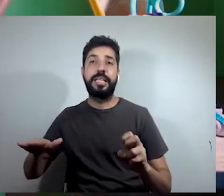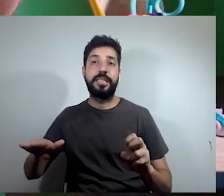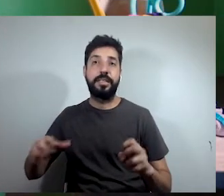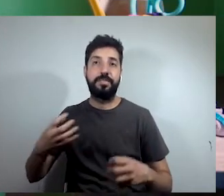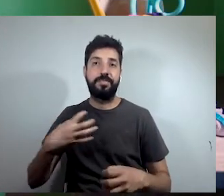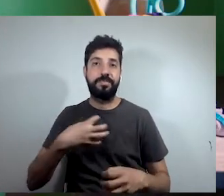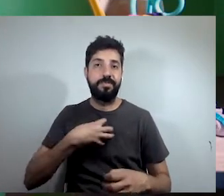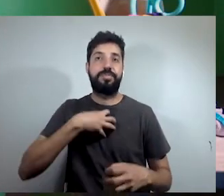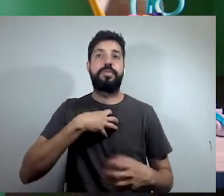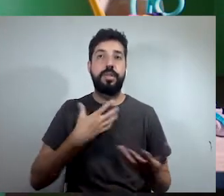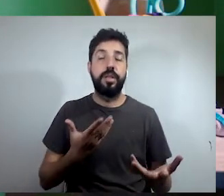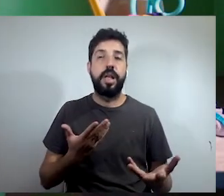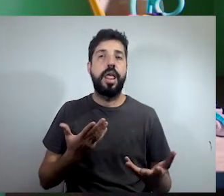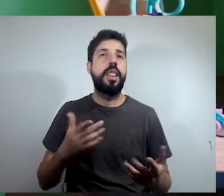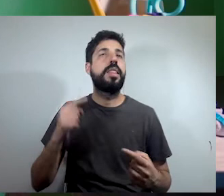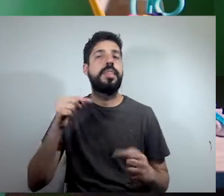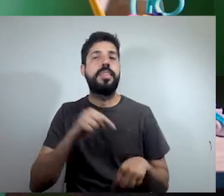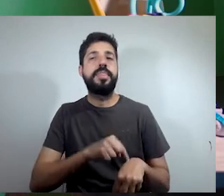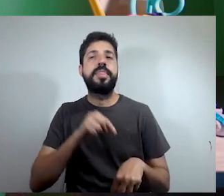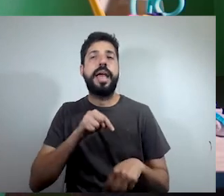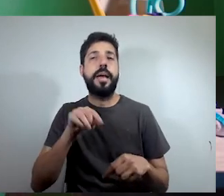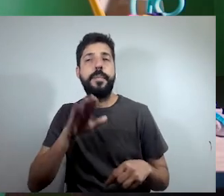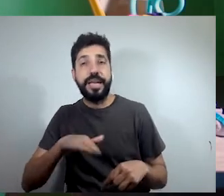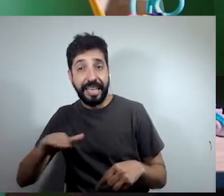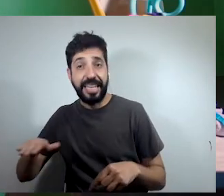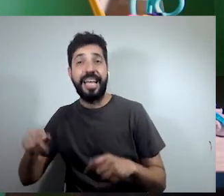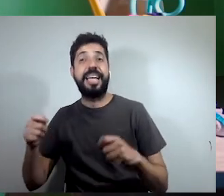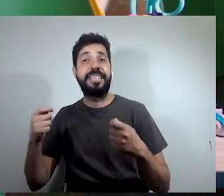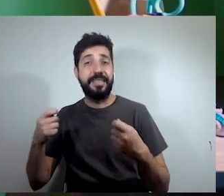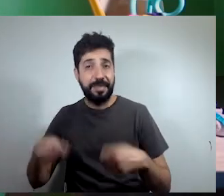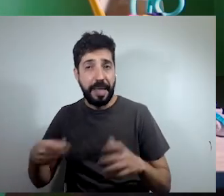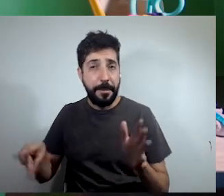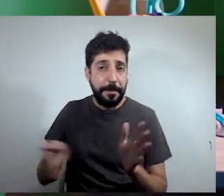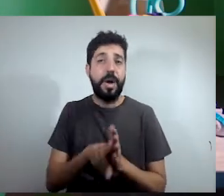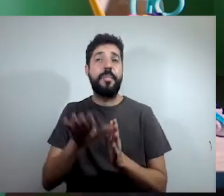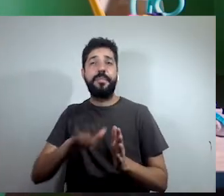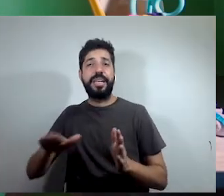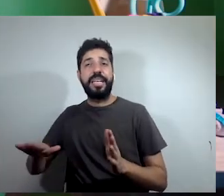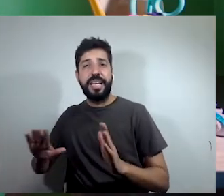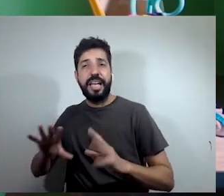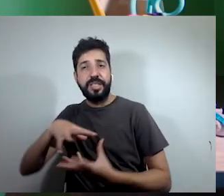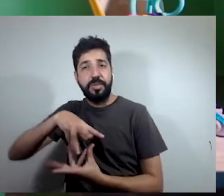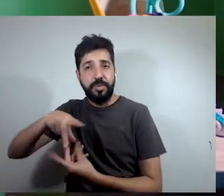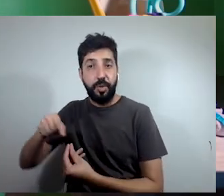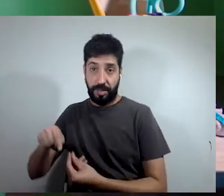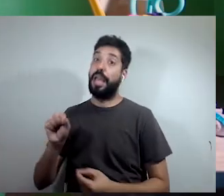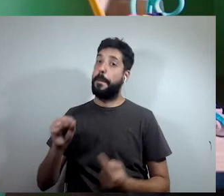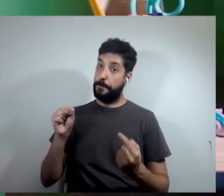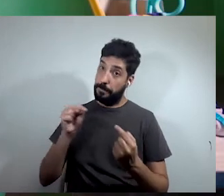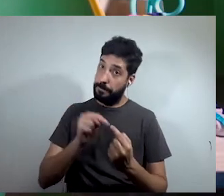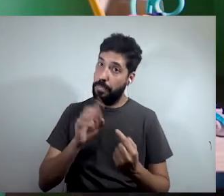Em qual tempo? O tempo da criança ser criança, né? Esse é um ponto aí bem